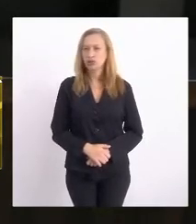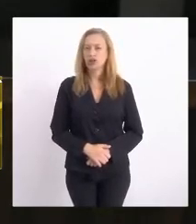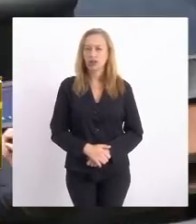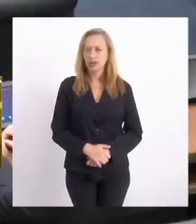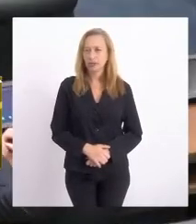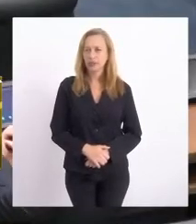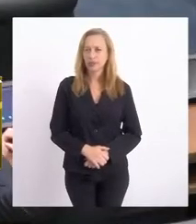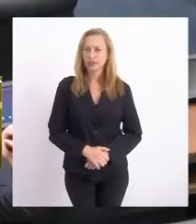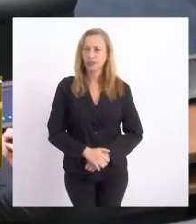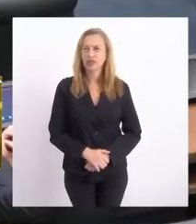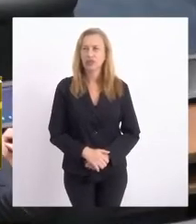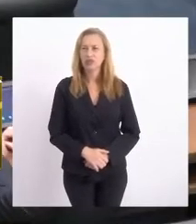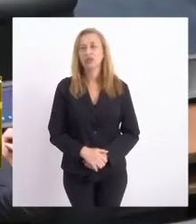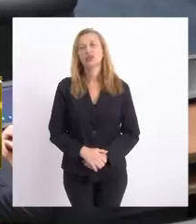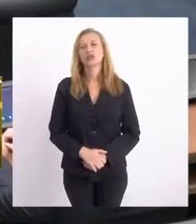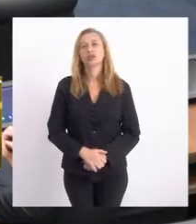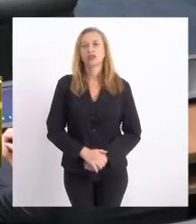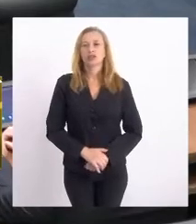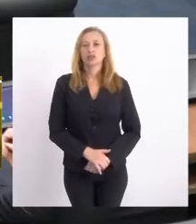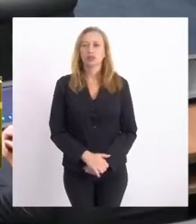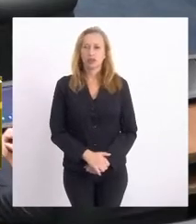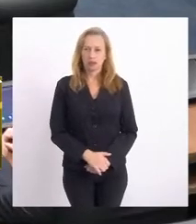aí a falar